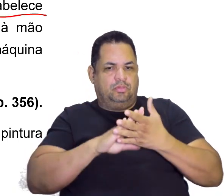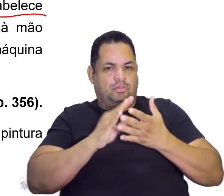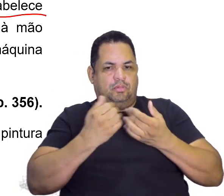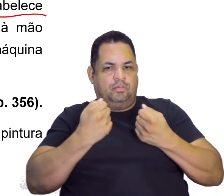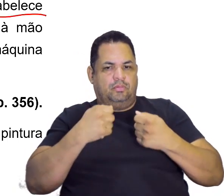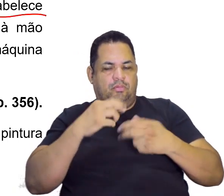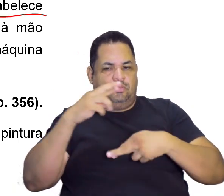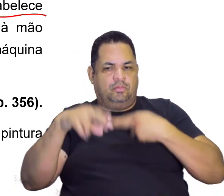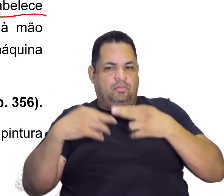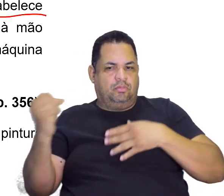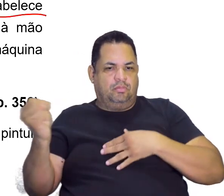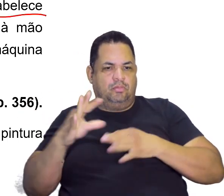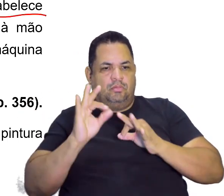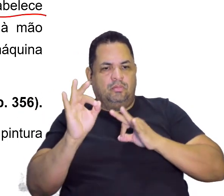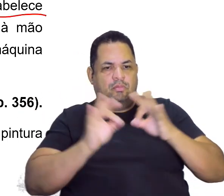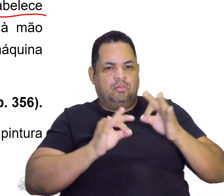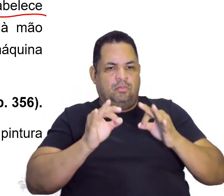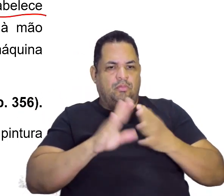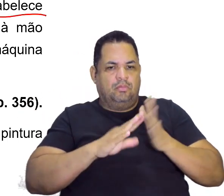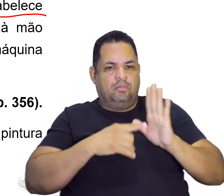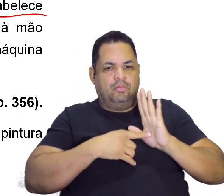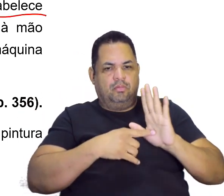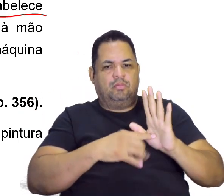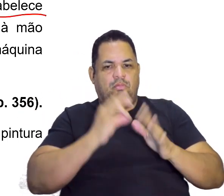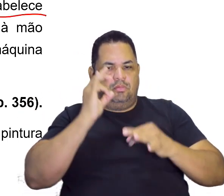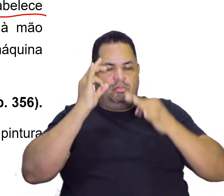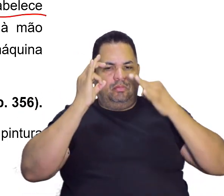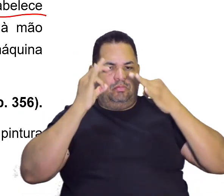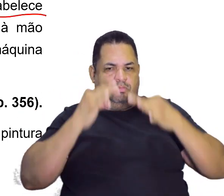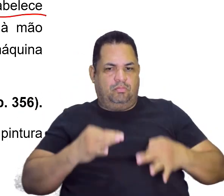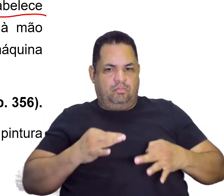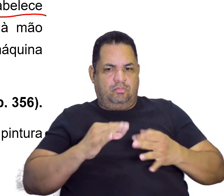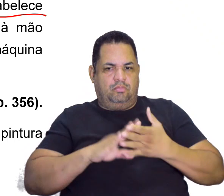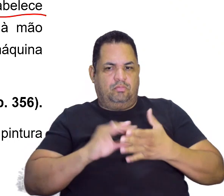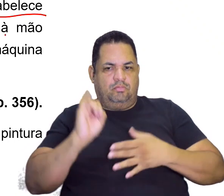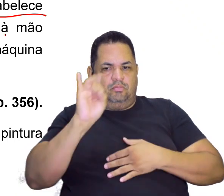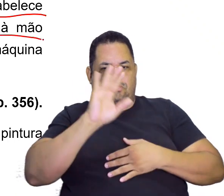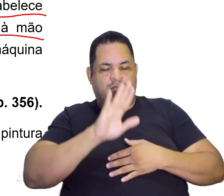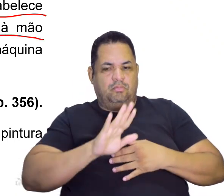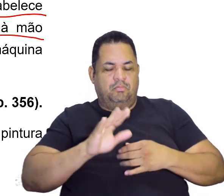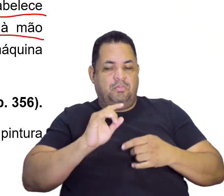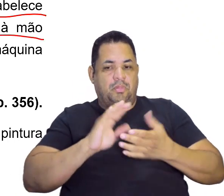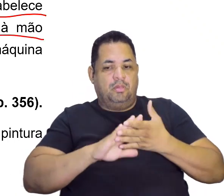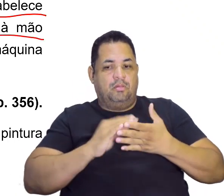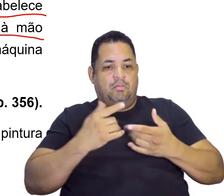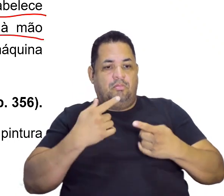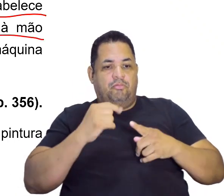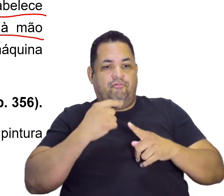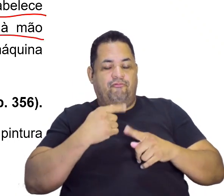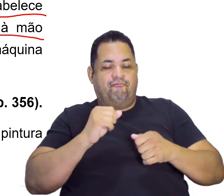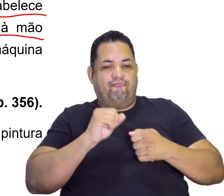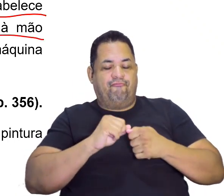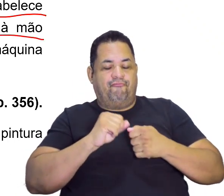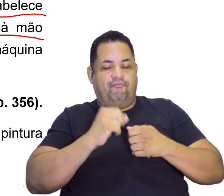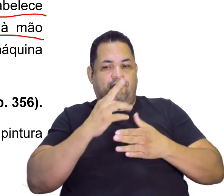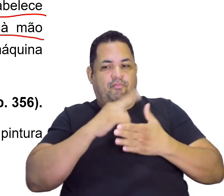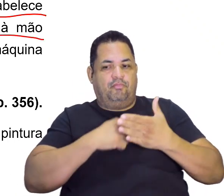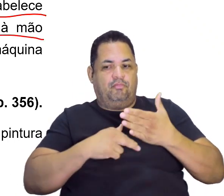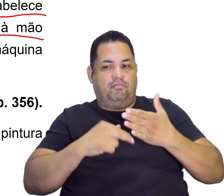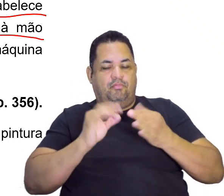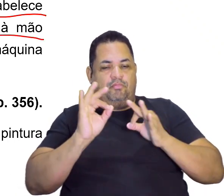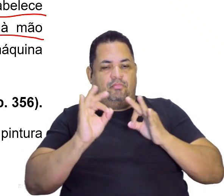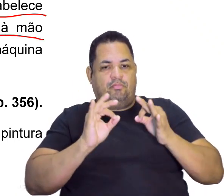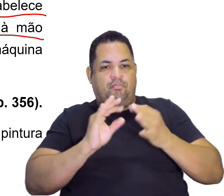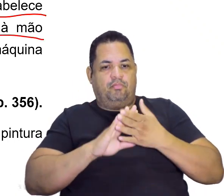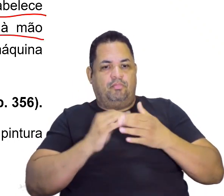mas estabelece um nível de representação exata a que nenhuma imagem feita à mão poderia